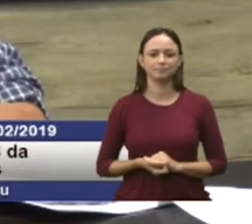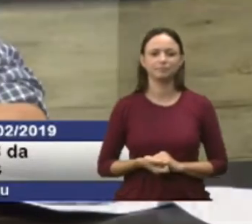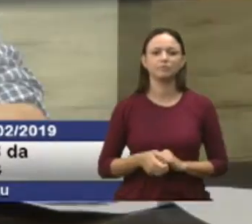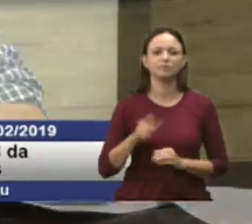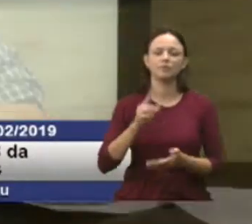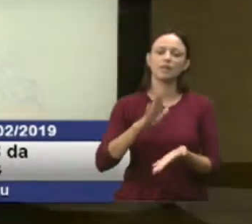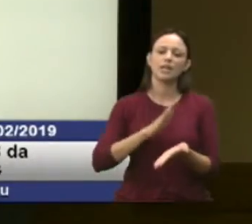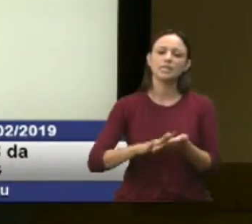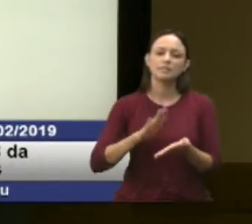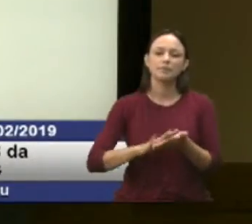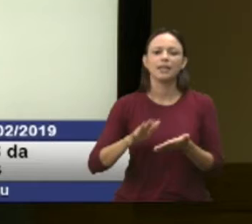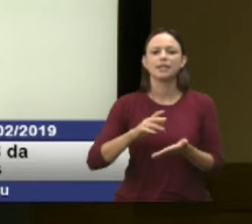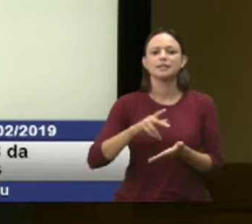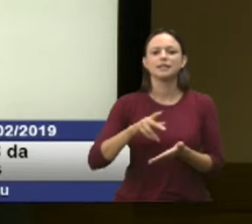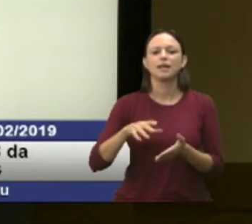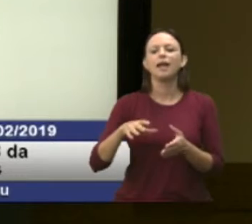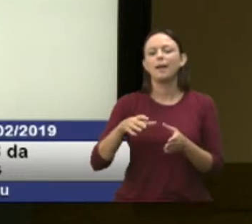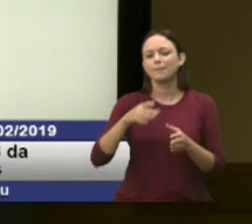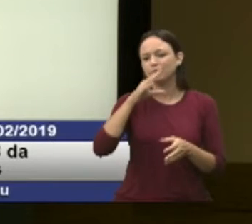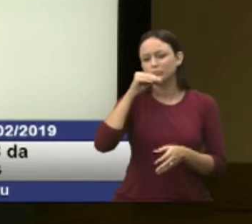Despesas com pessoal, nós estamos